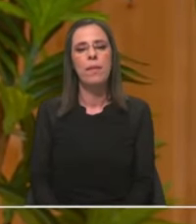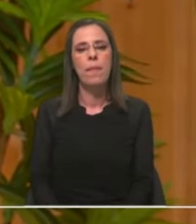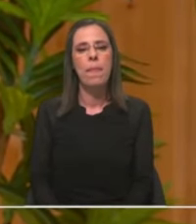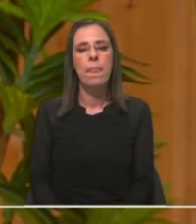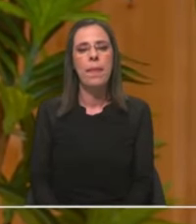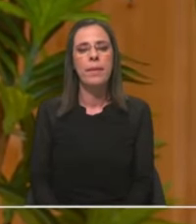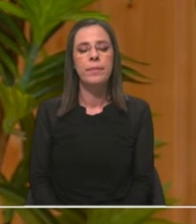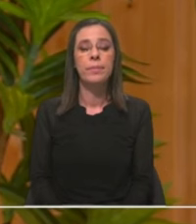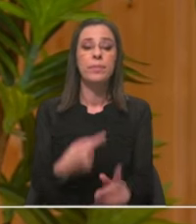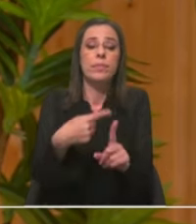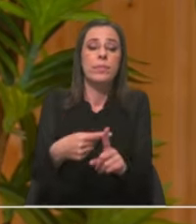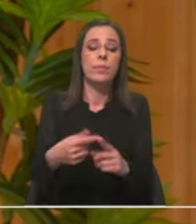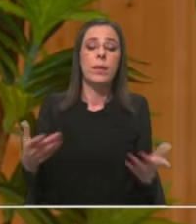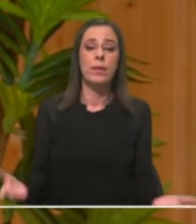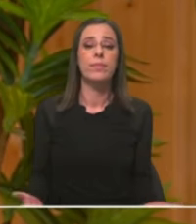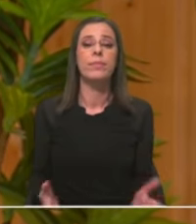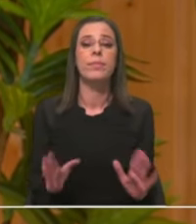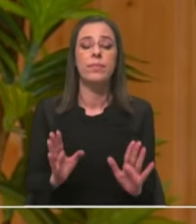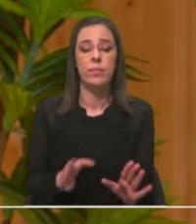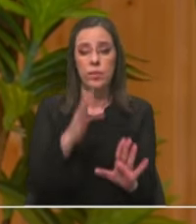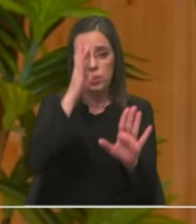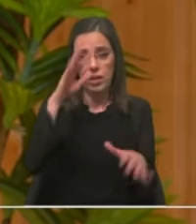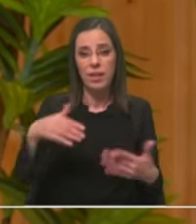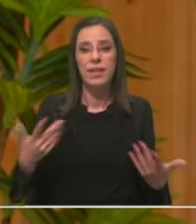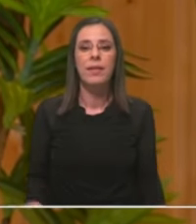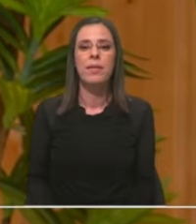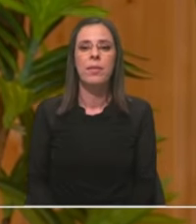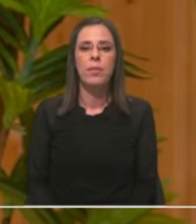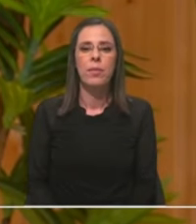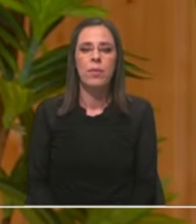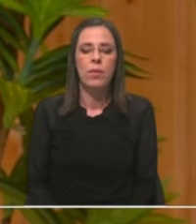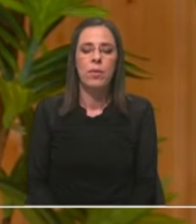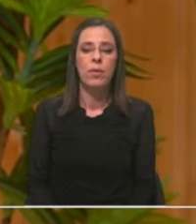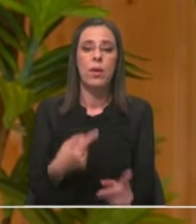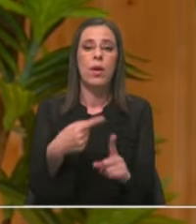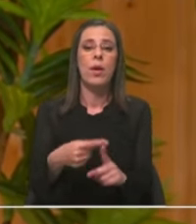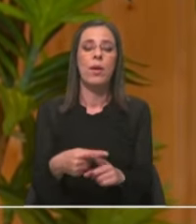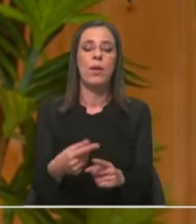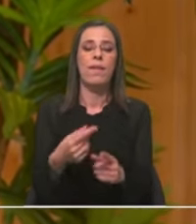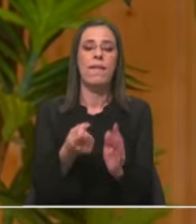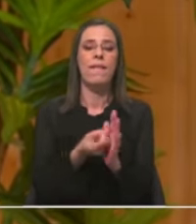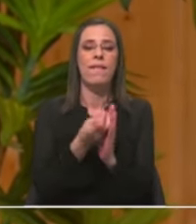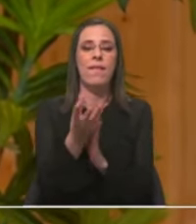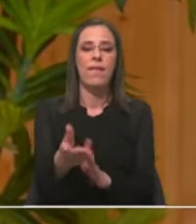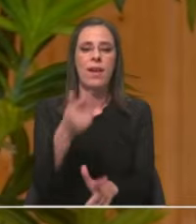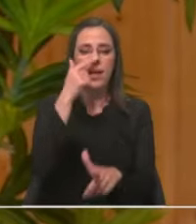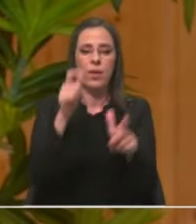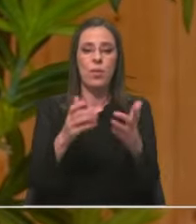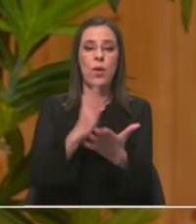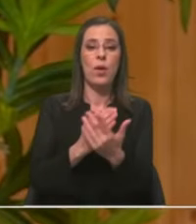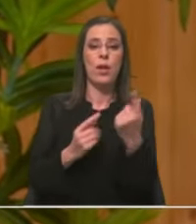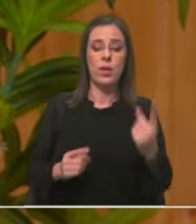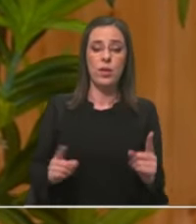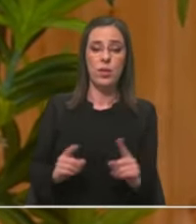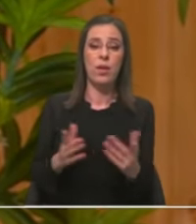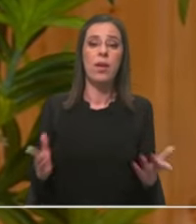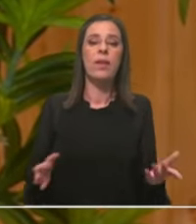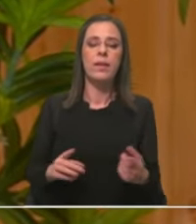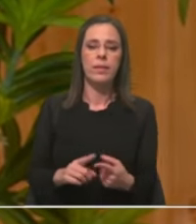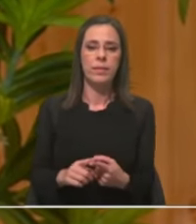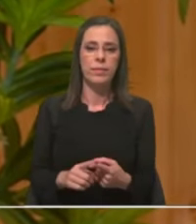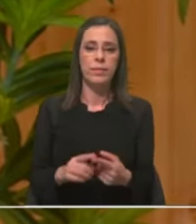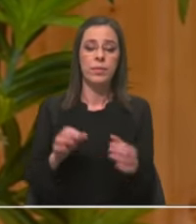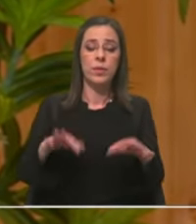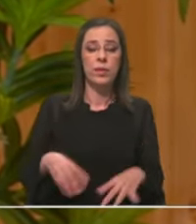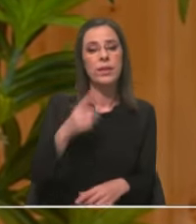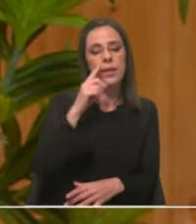negativa? Pela positiva, acho que imaginamos, não é? Claro. Ah, pela positiva, tenho várias pessoas, não é só uma. E evidentemente que no